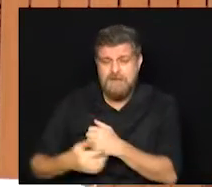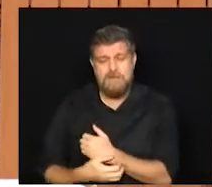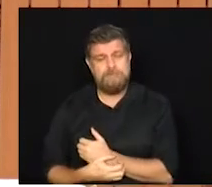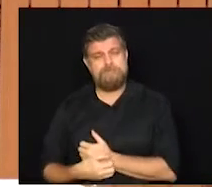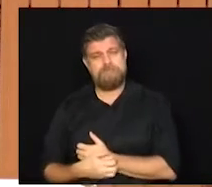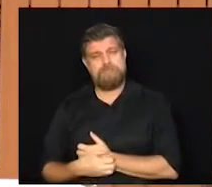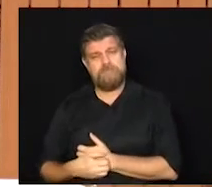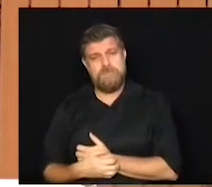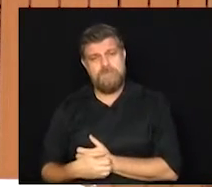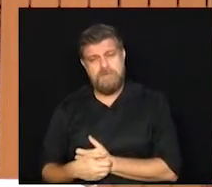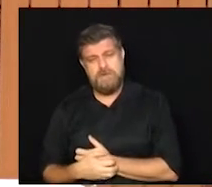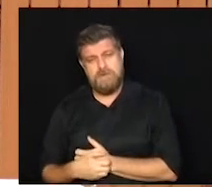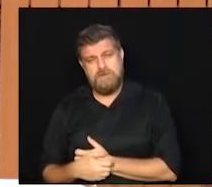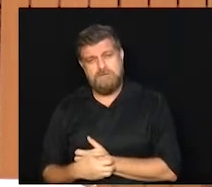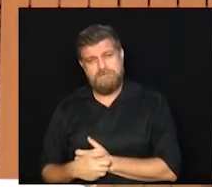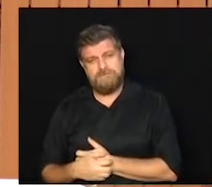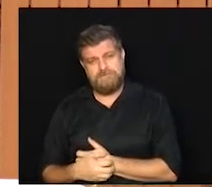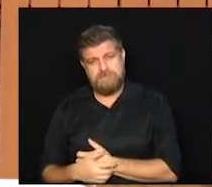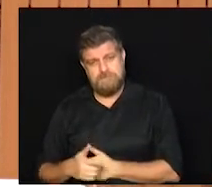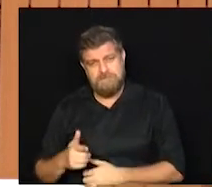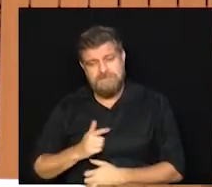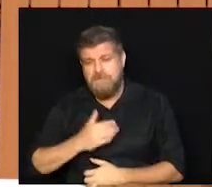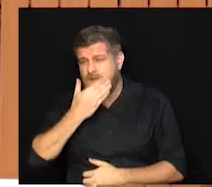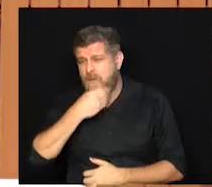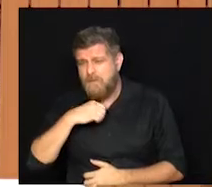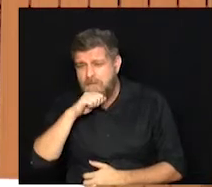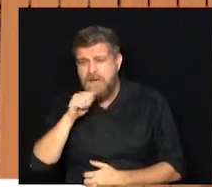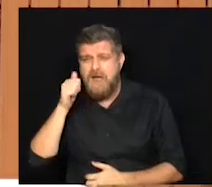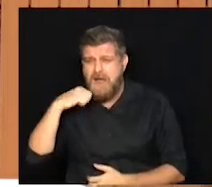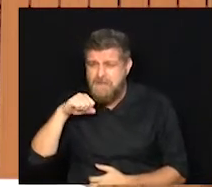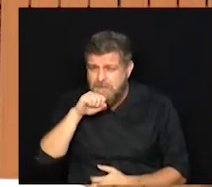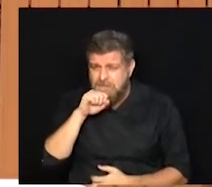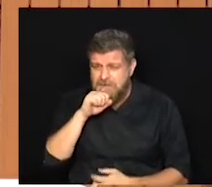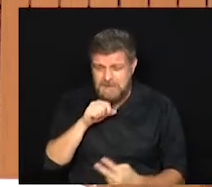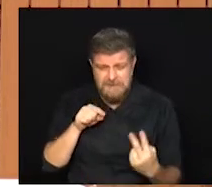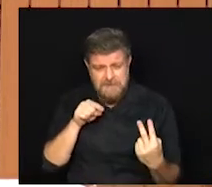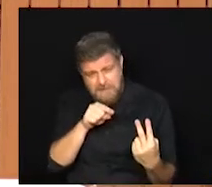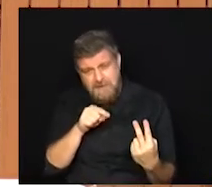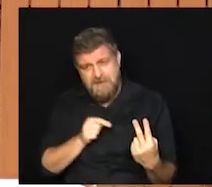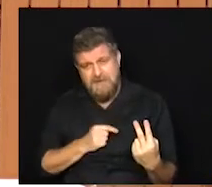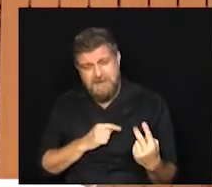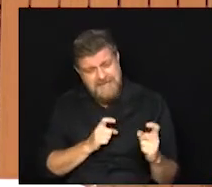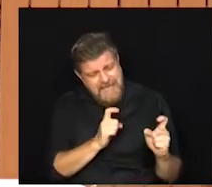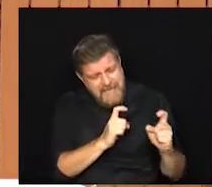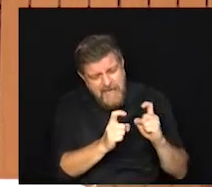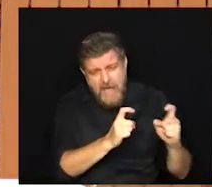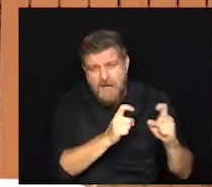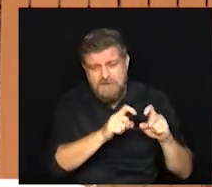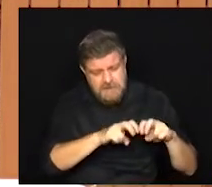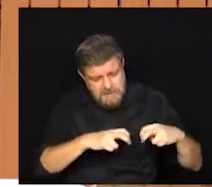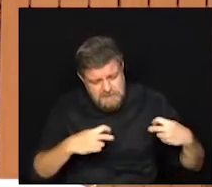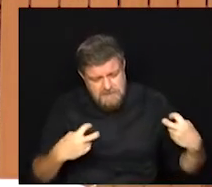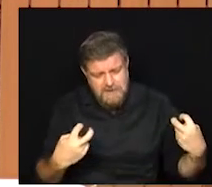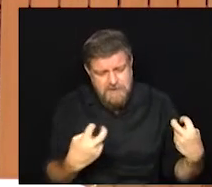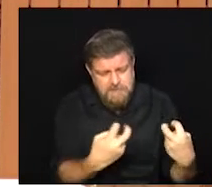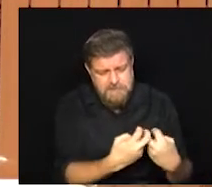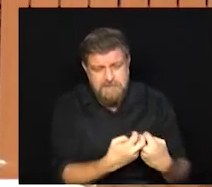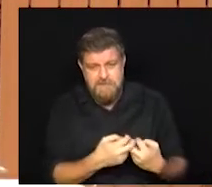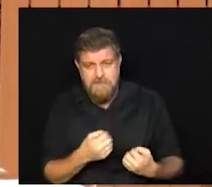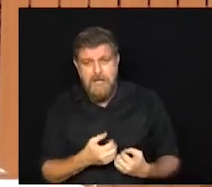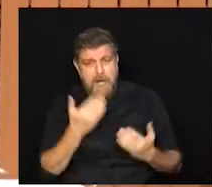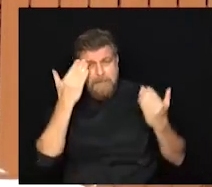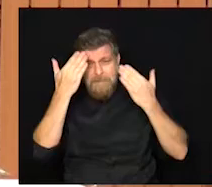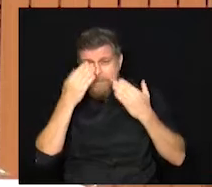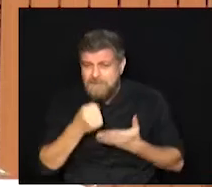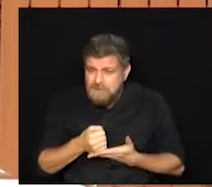que pegar os pais que realmente daí fazer umas reuniões, com trabalho psicológicos, sabe?